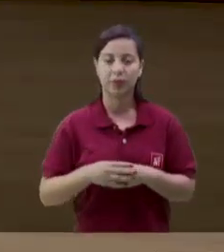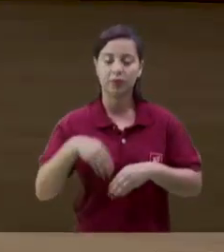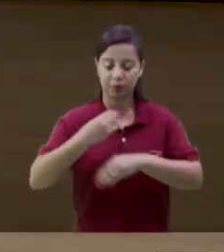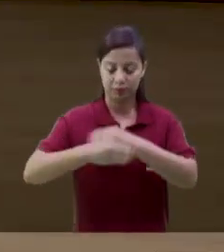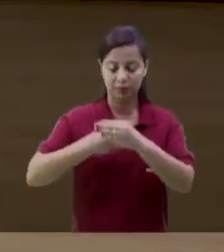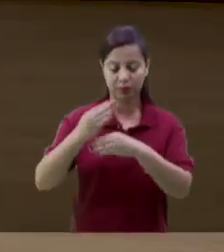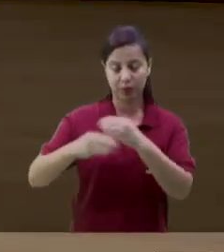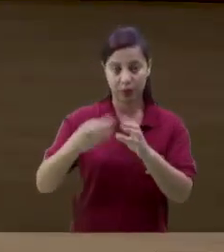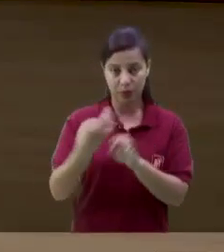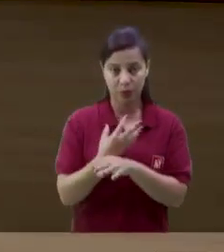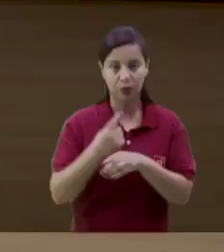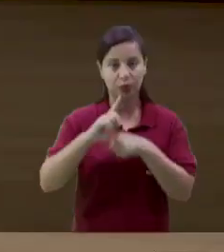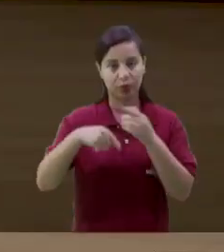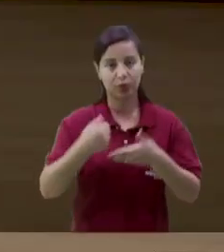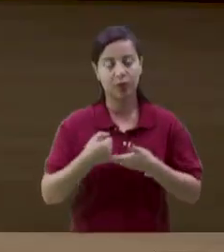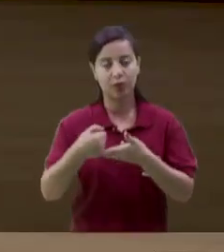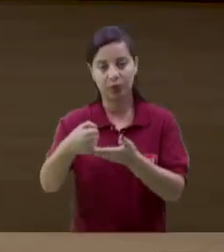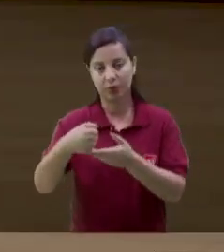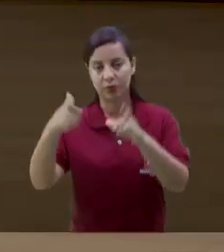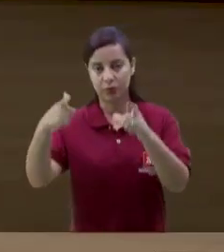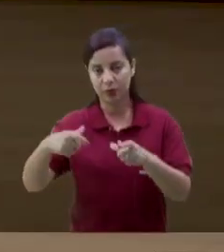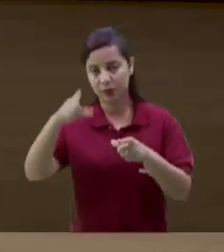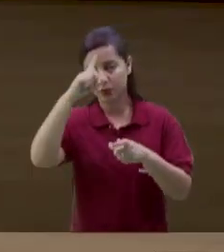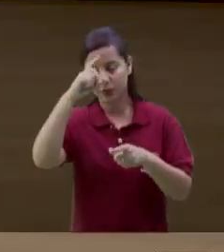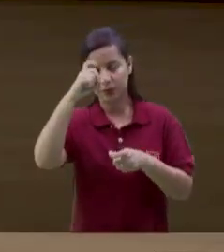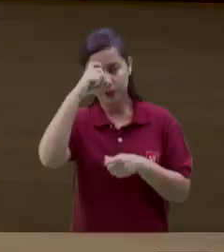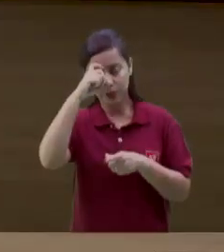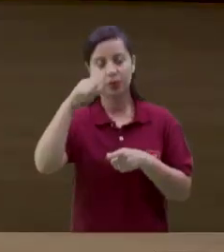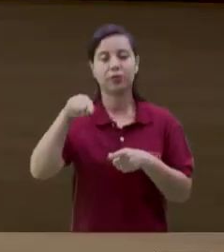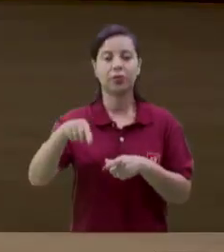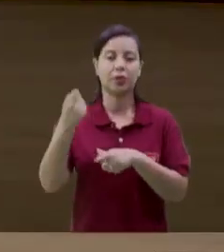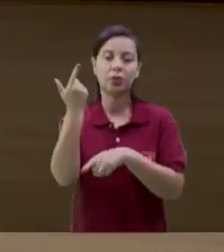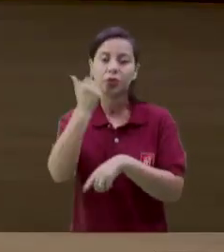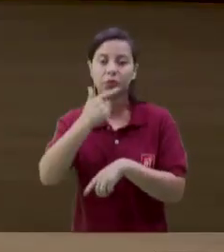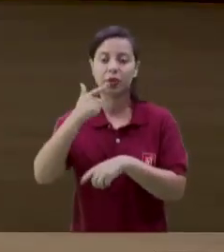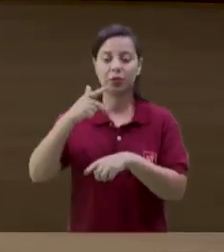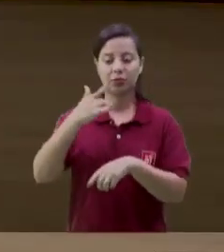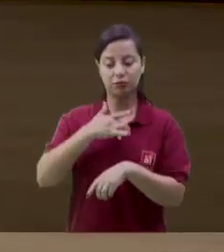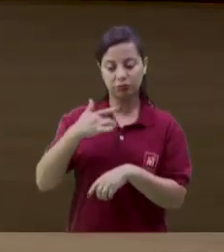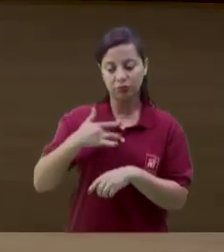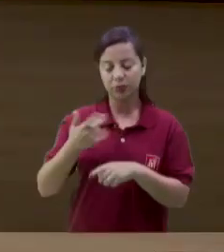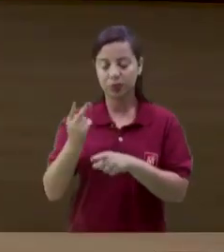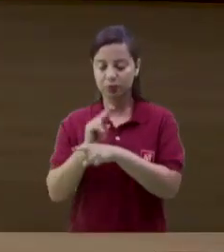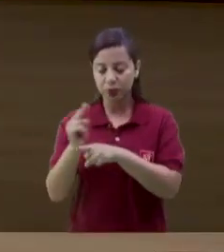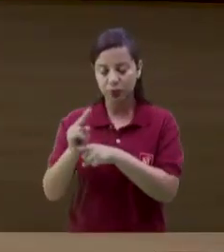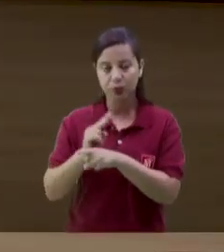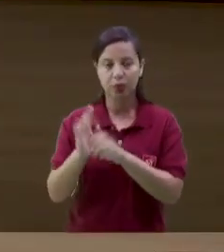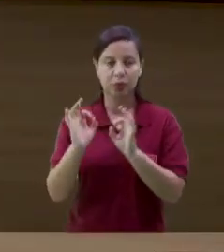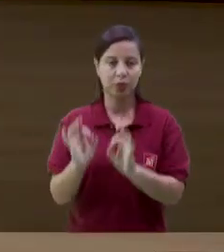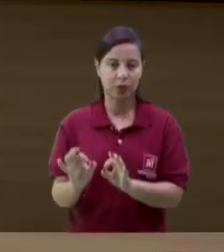serviço especializado para que ela tenha os socorros mais adequados, sem que tenha